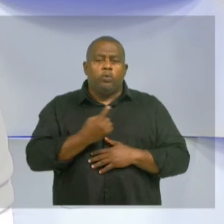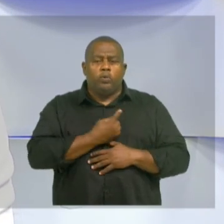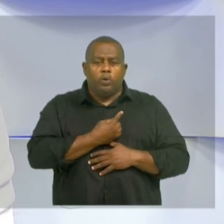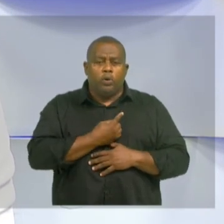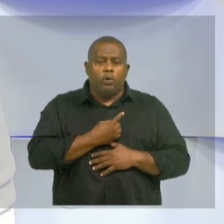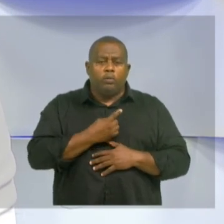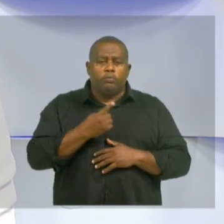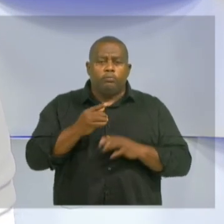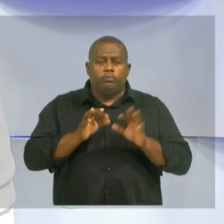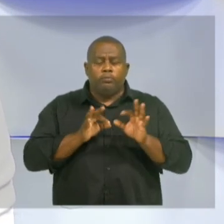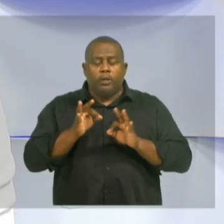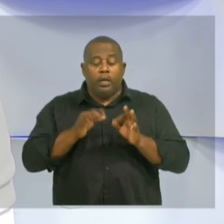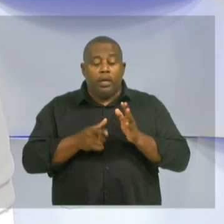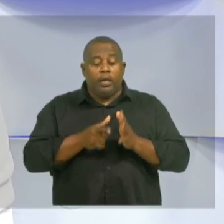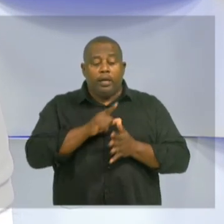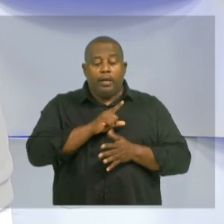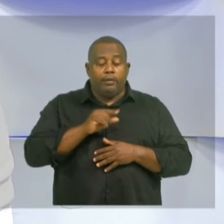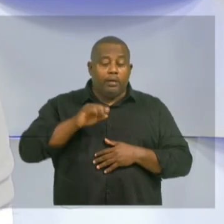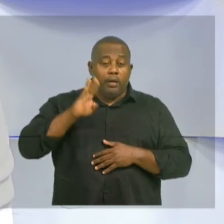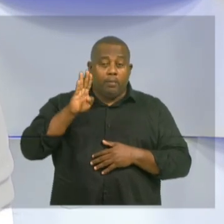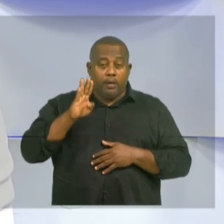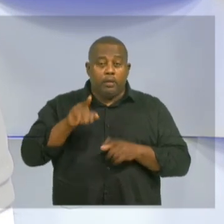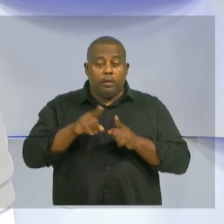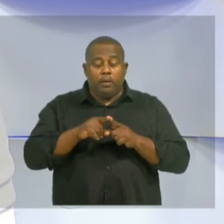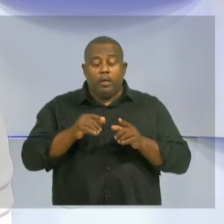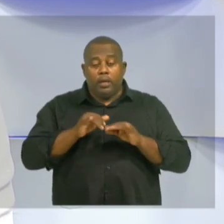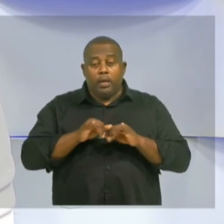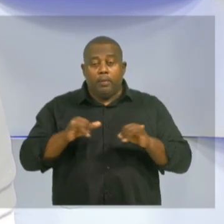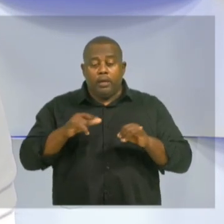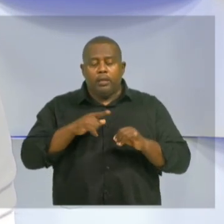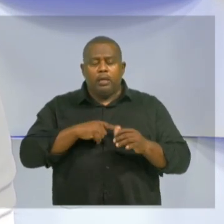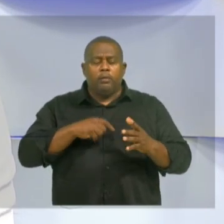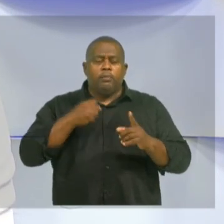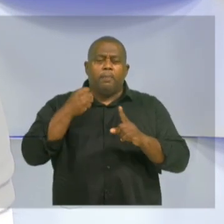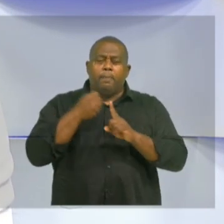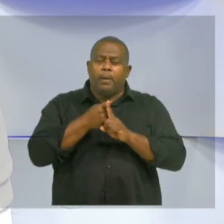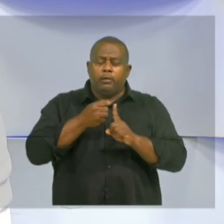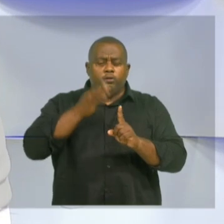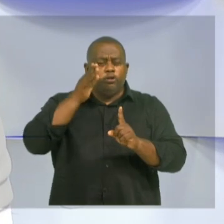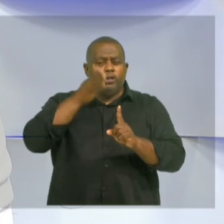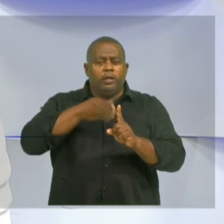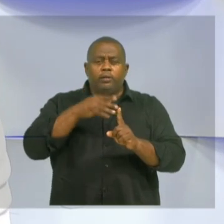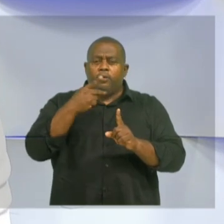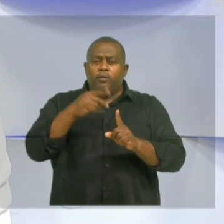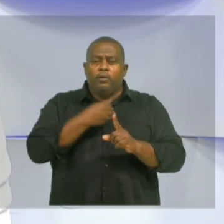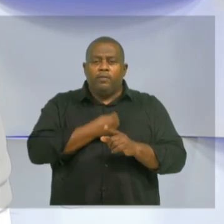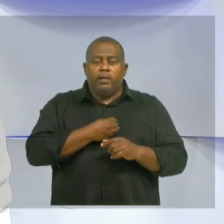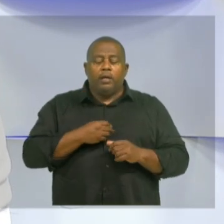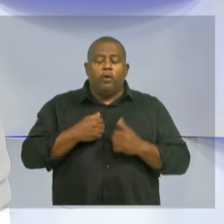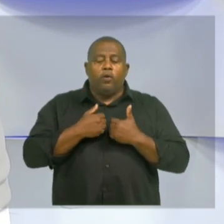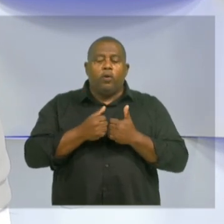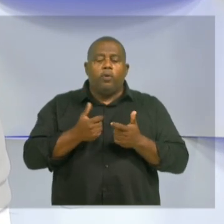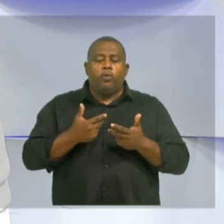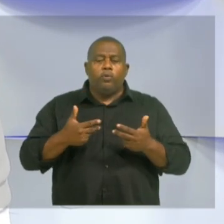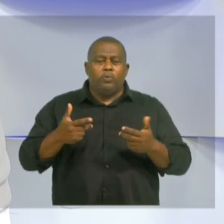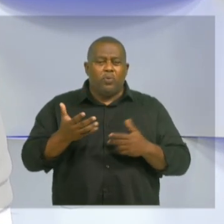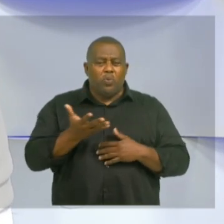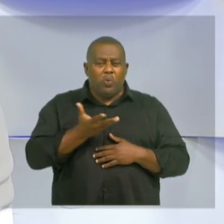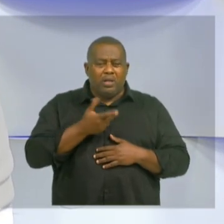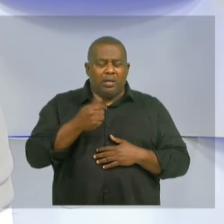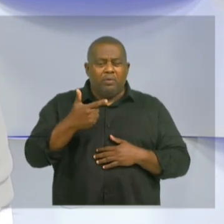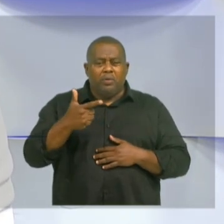construções da pré-campanha na Campanha aparece porque impacta a sua vida diretamente não tem ônibus de qualidade na cidade linhas foram